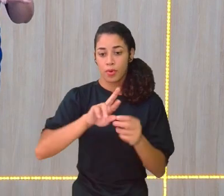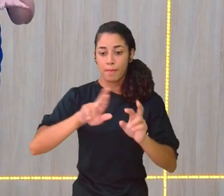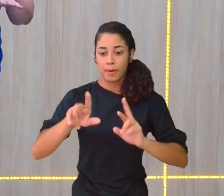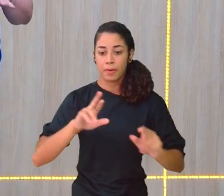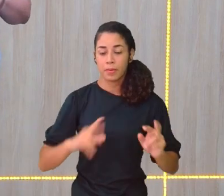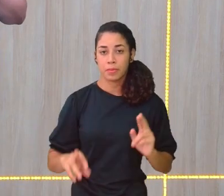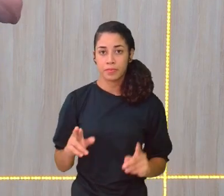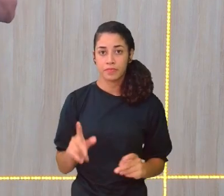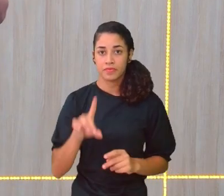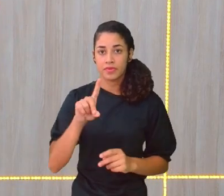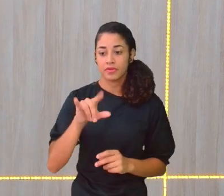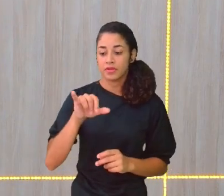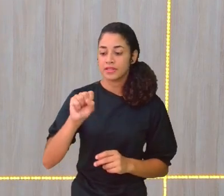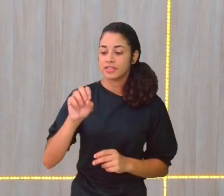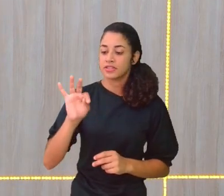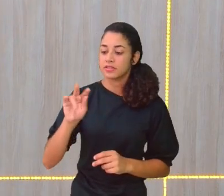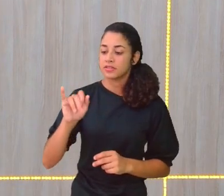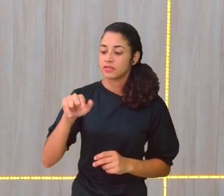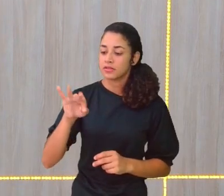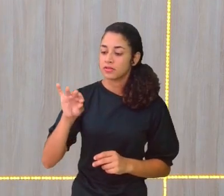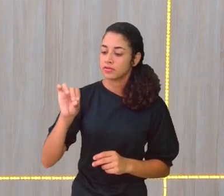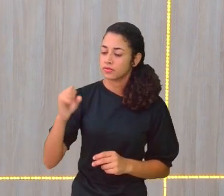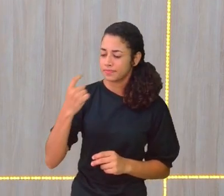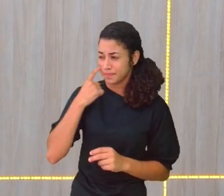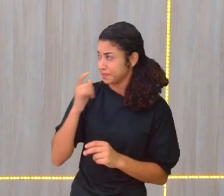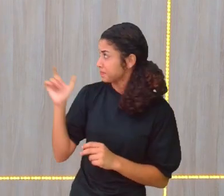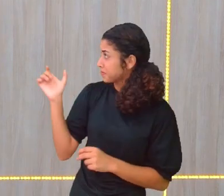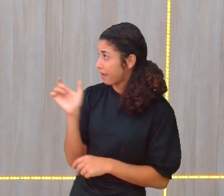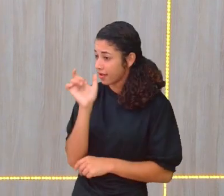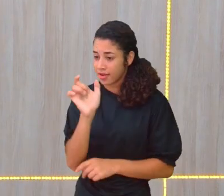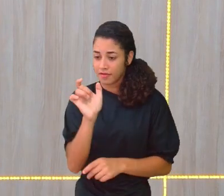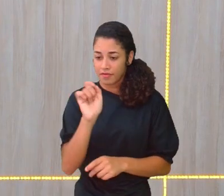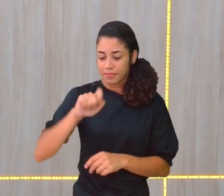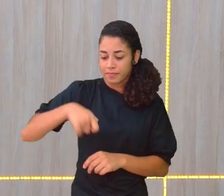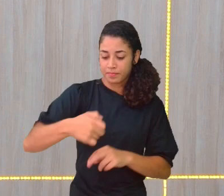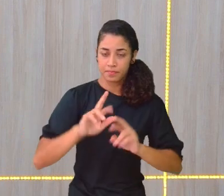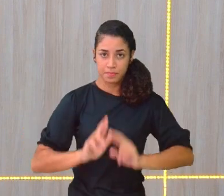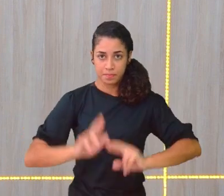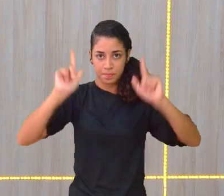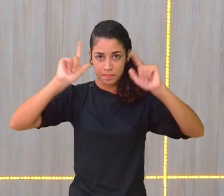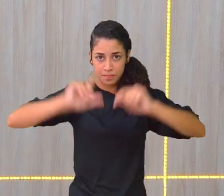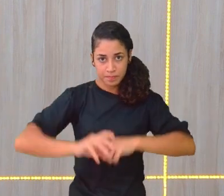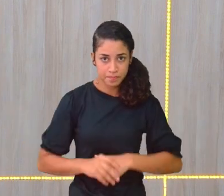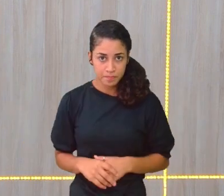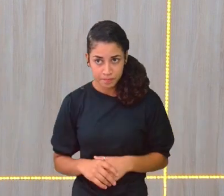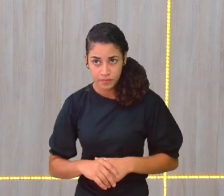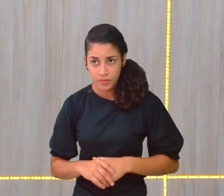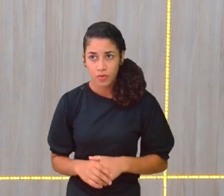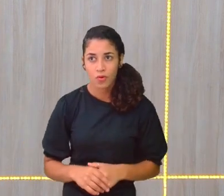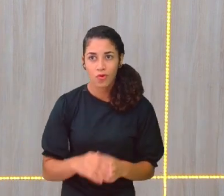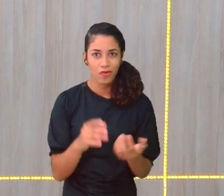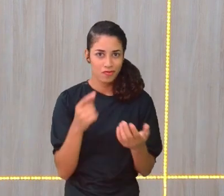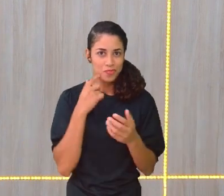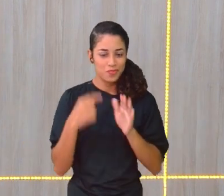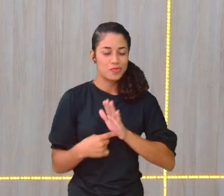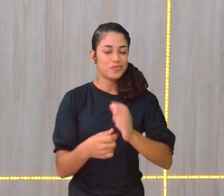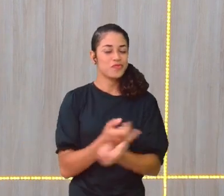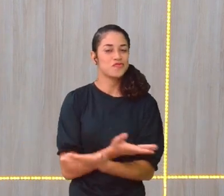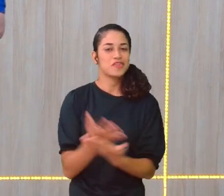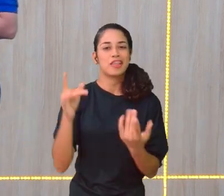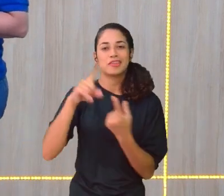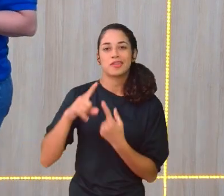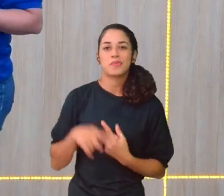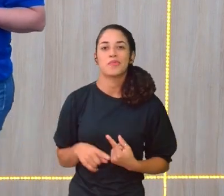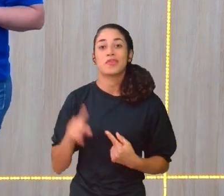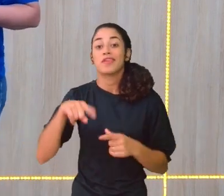Distintos é a mesma coisa que diferente. E aí eu trouxe para vocês, não é, esses tipos. E aí